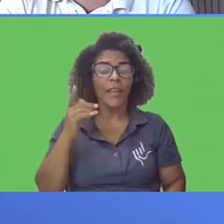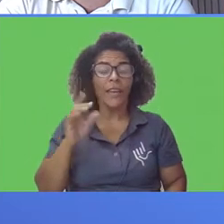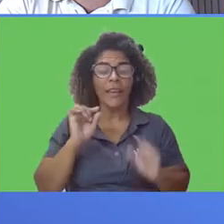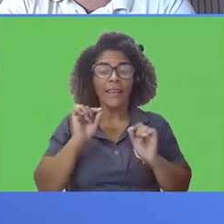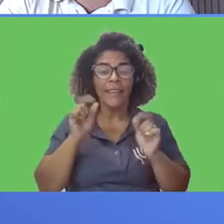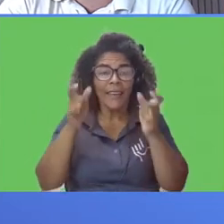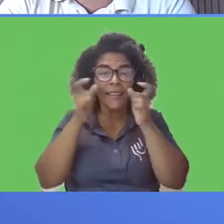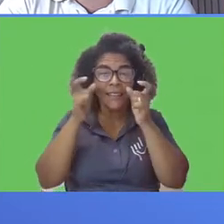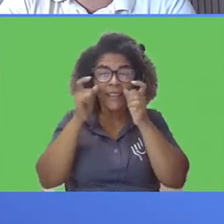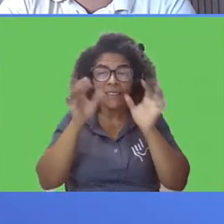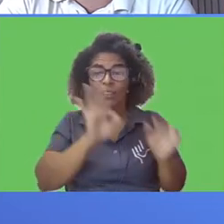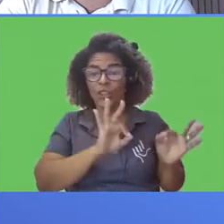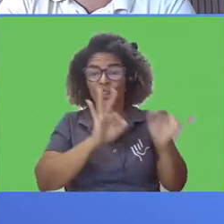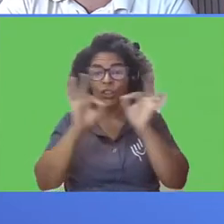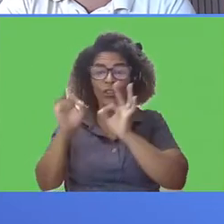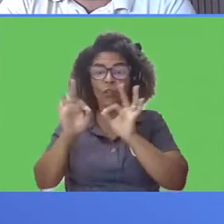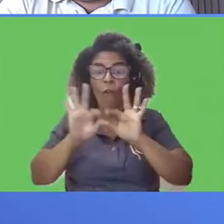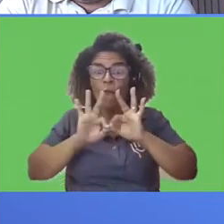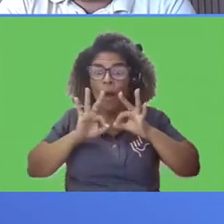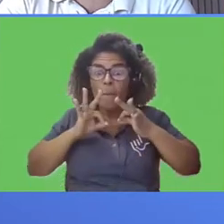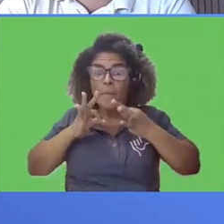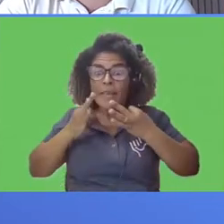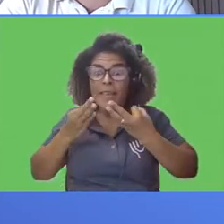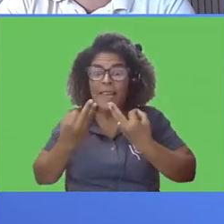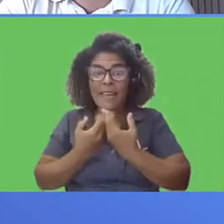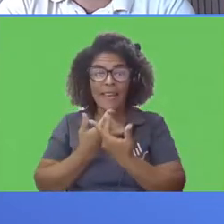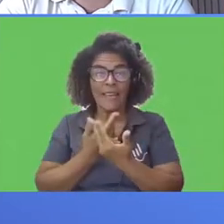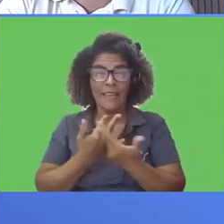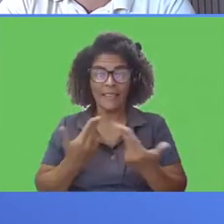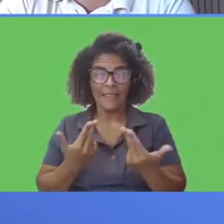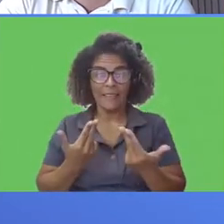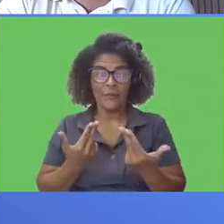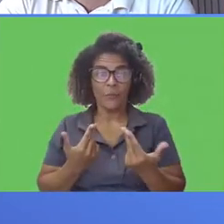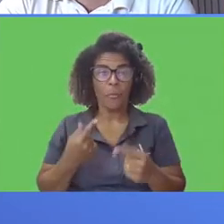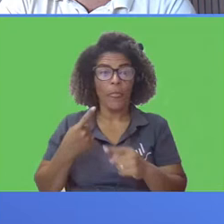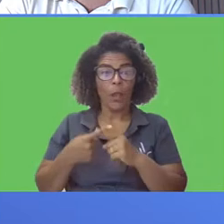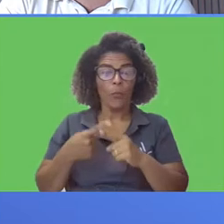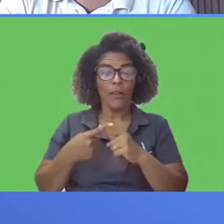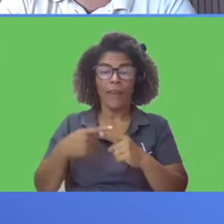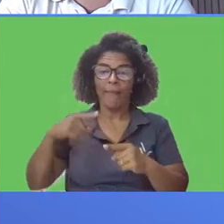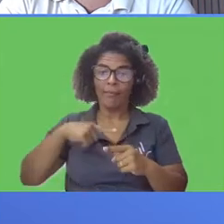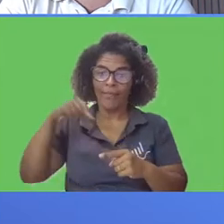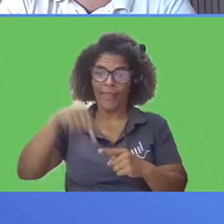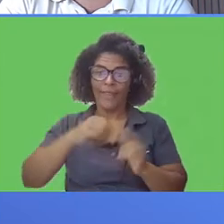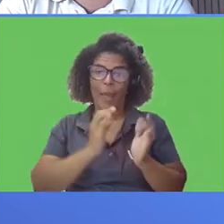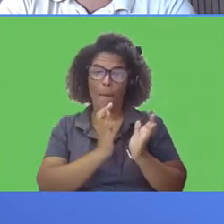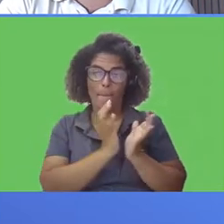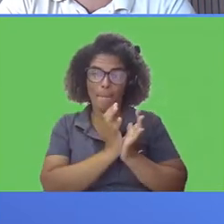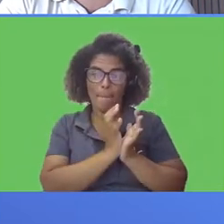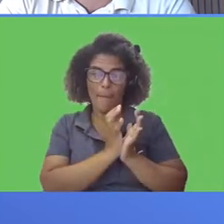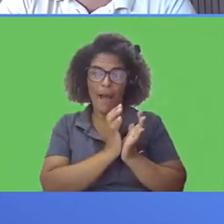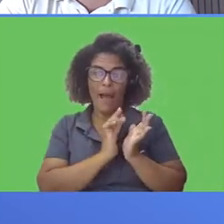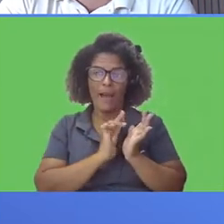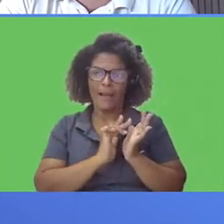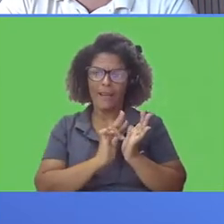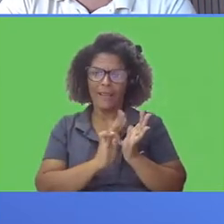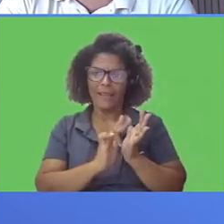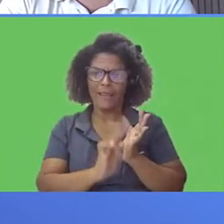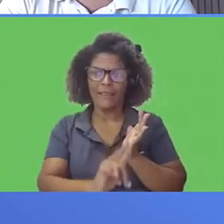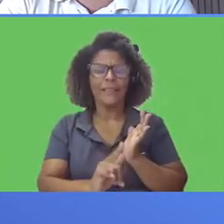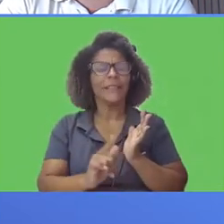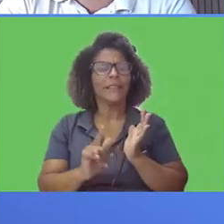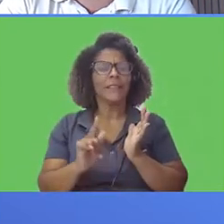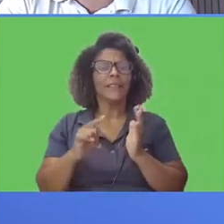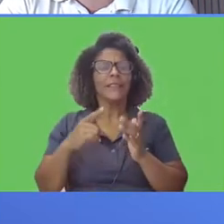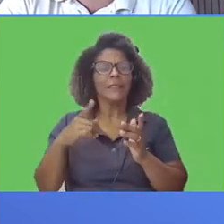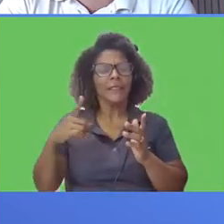verdade, assim, muitas famílias, inclusive, tá? Como a gente tem muitas APAEs aqui representadas, possivelmente